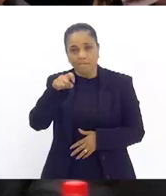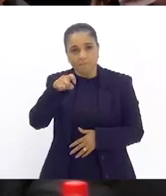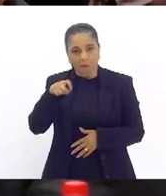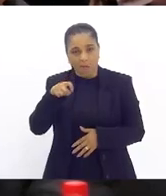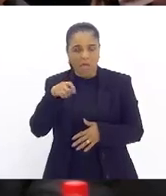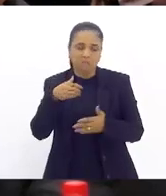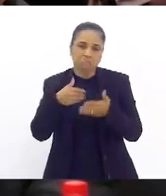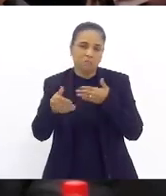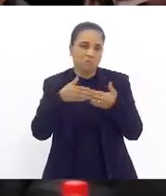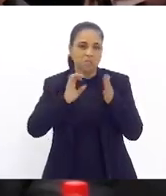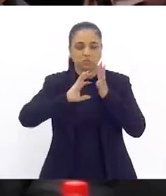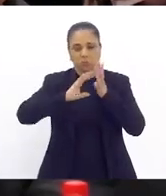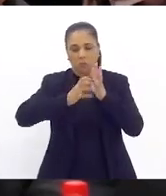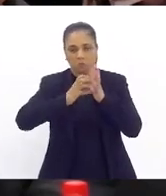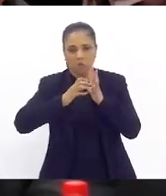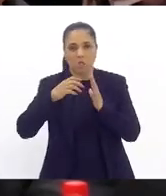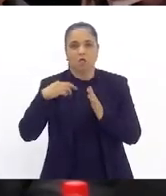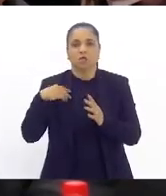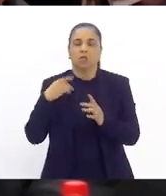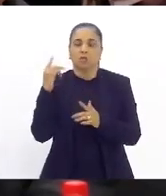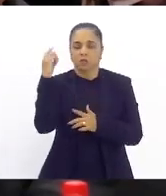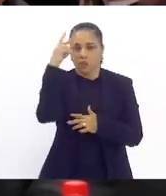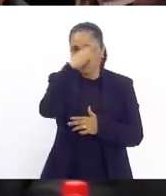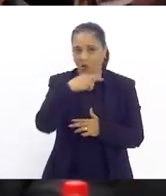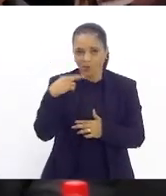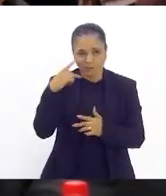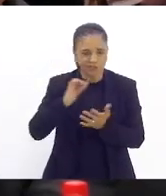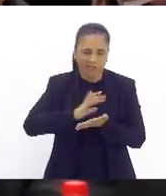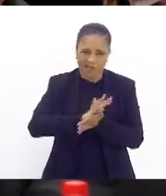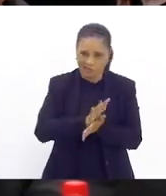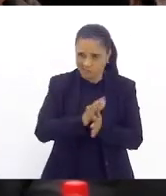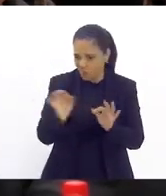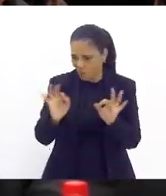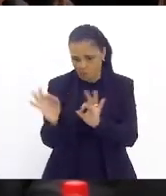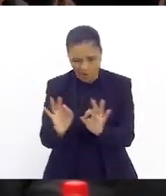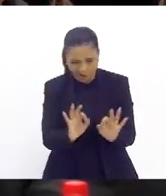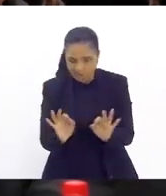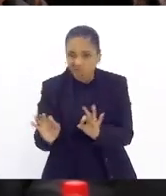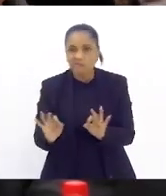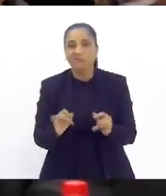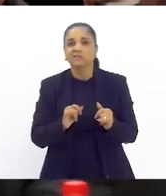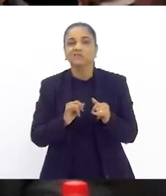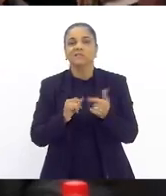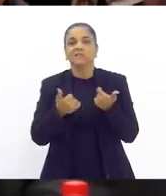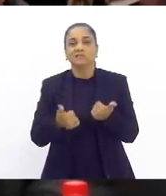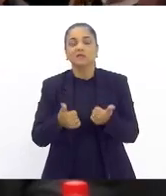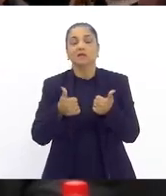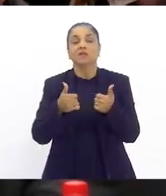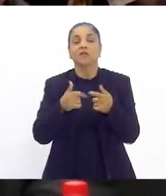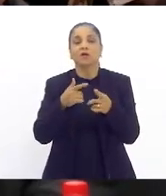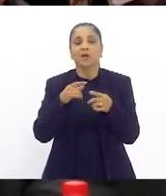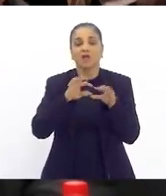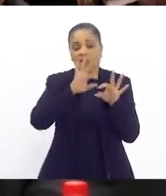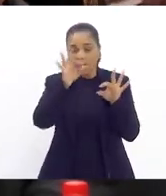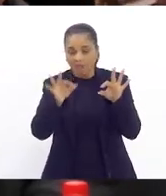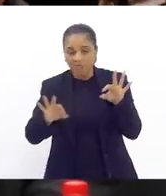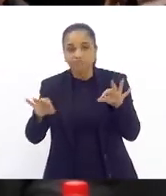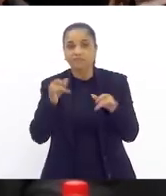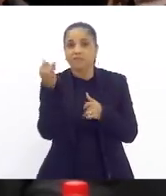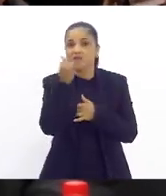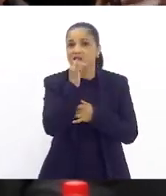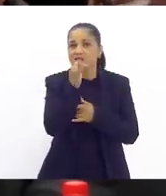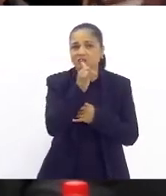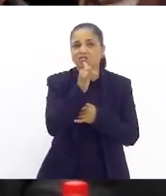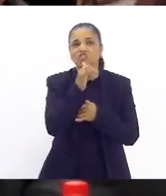ideológico partidário Estamos todos aqui para enfrentar o problema da do desabastecimento de energia e da péssima qualidade